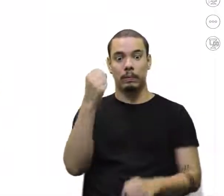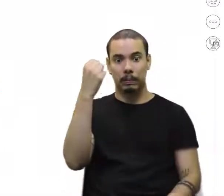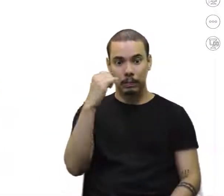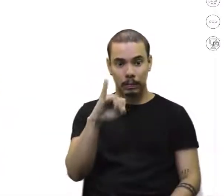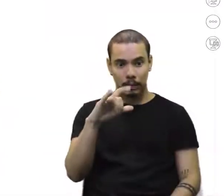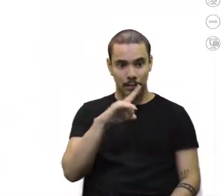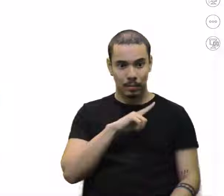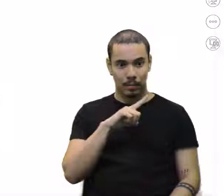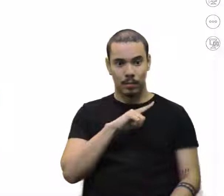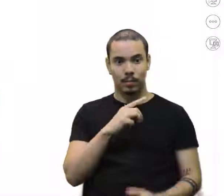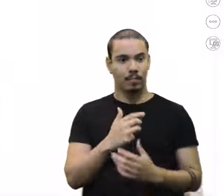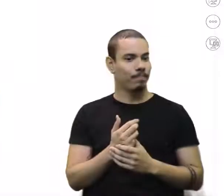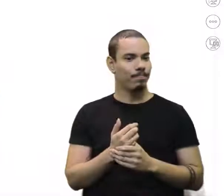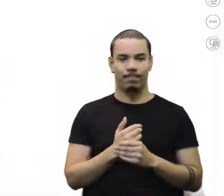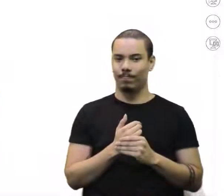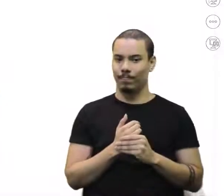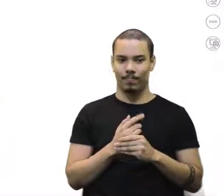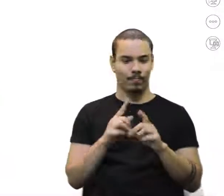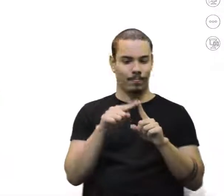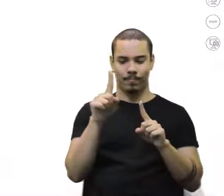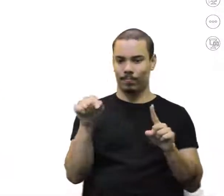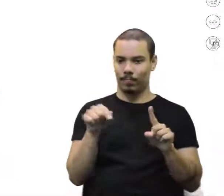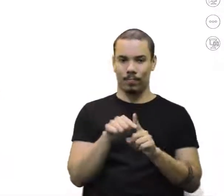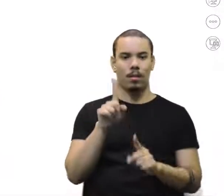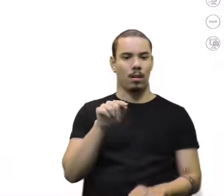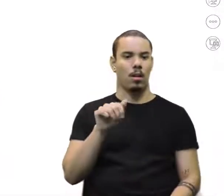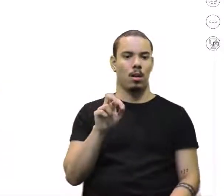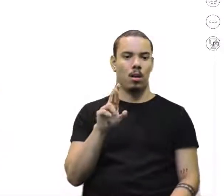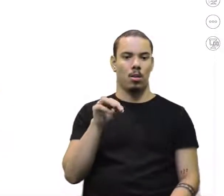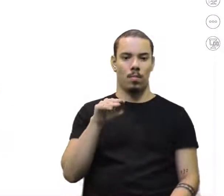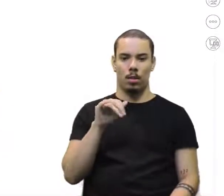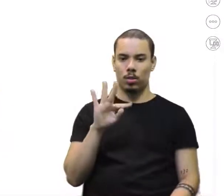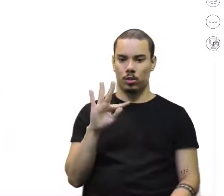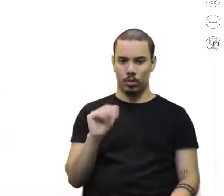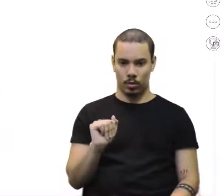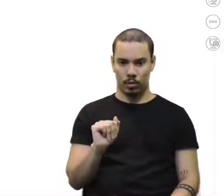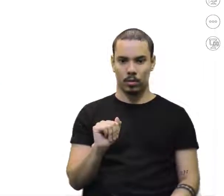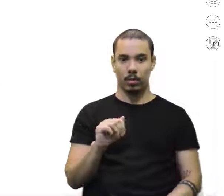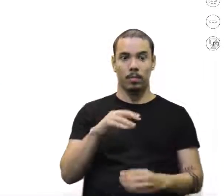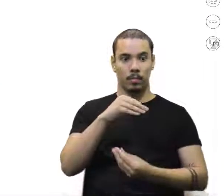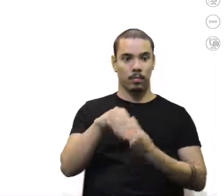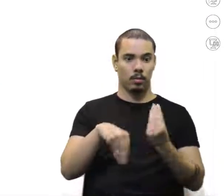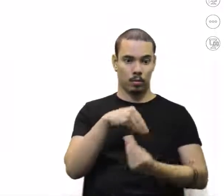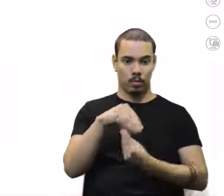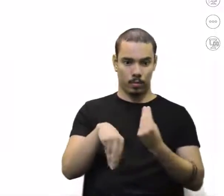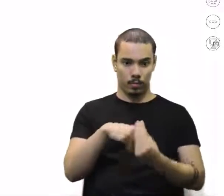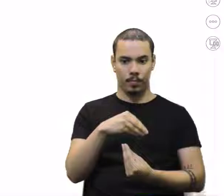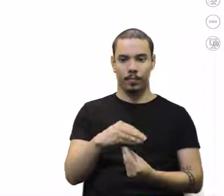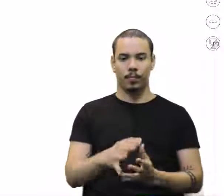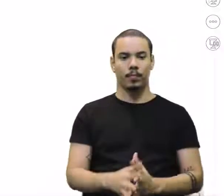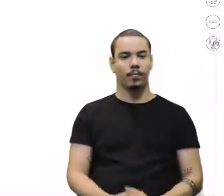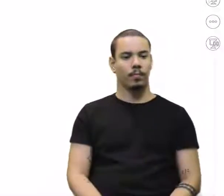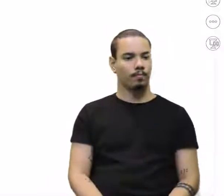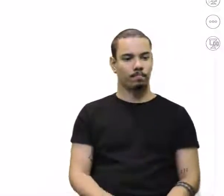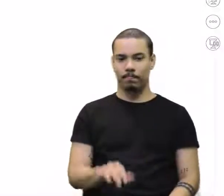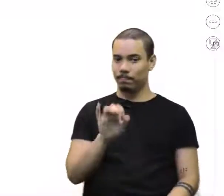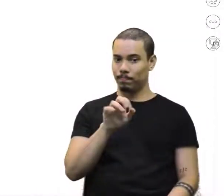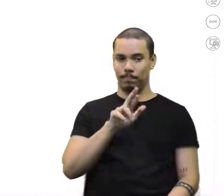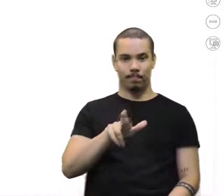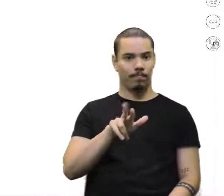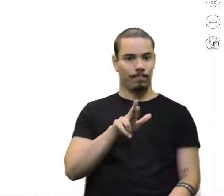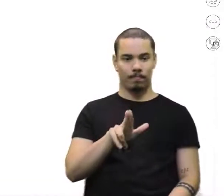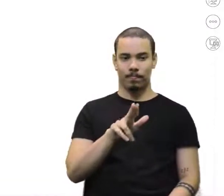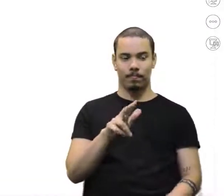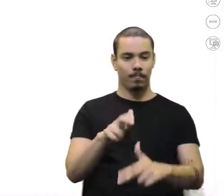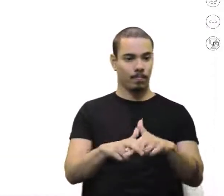tem anel benzênico, ela é aromática. Nesse caso aqui, mista, né? Então a letra E também está fora de